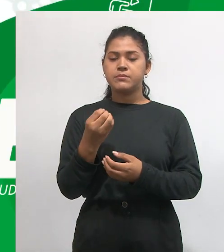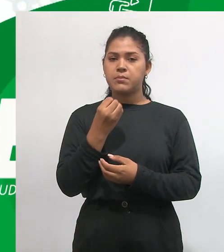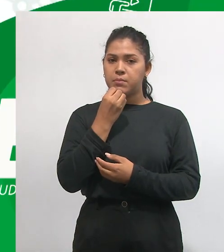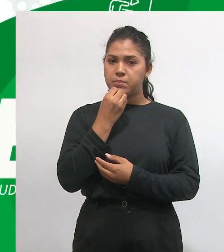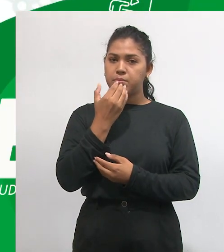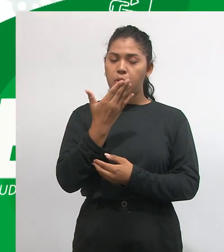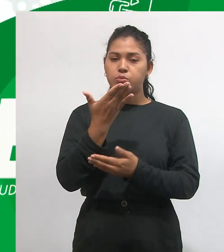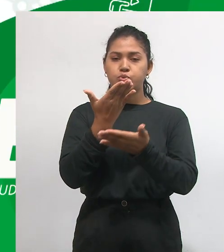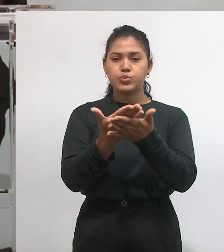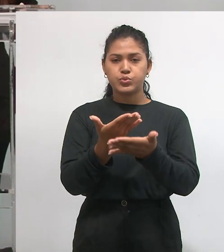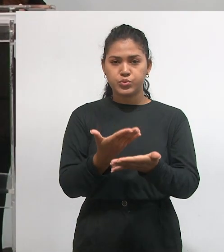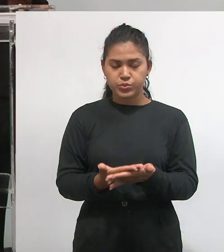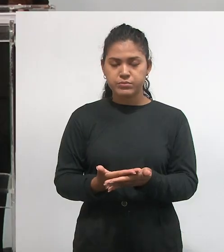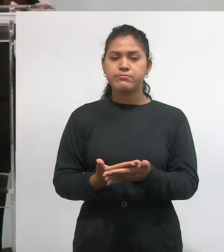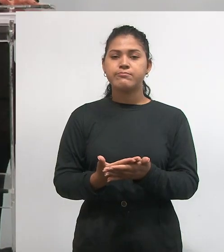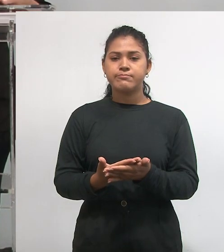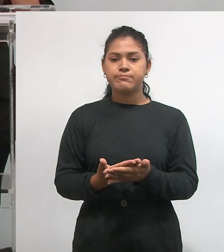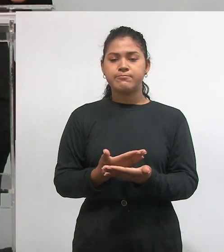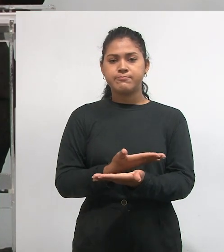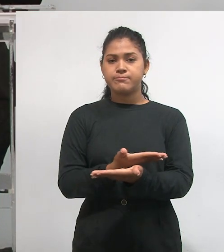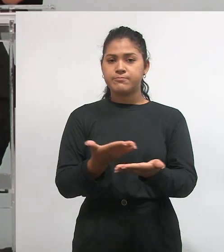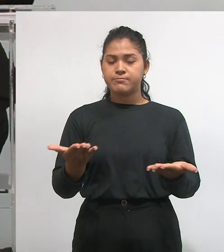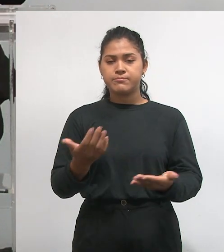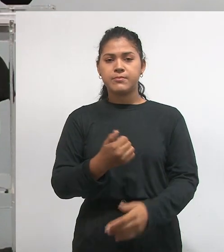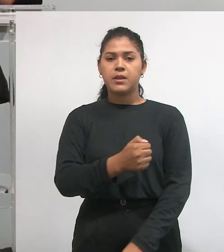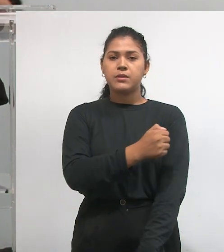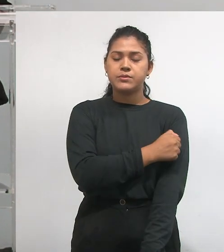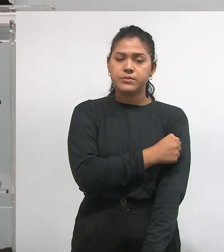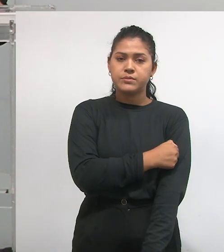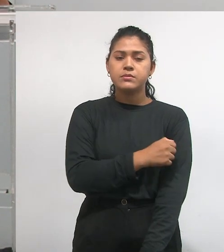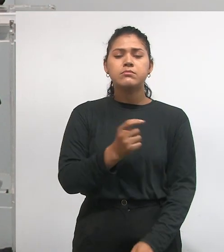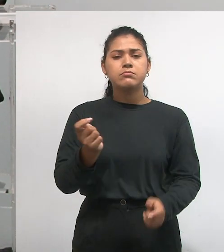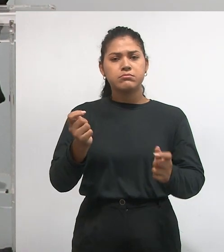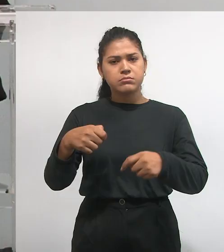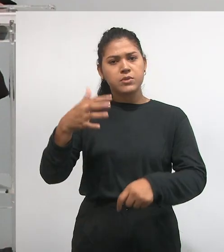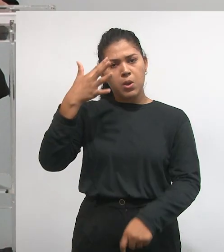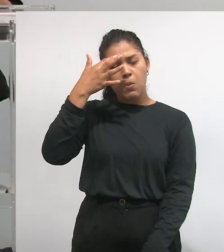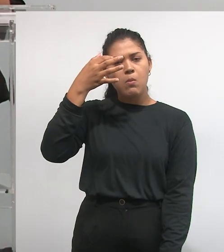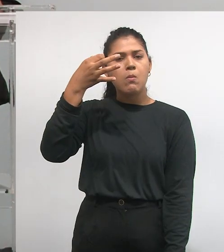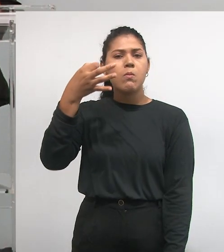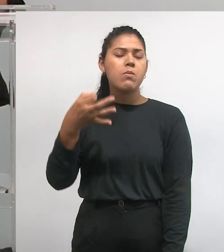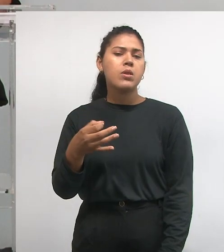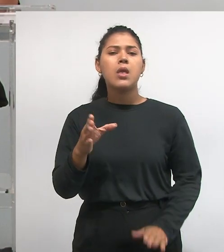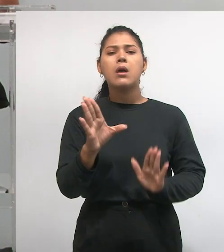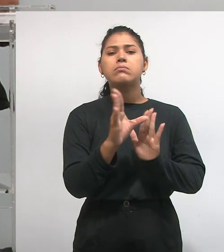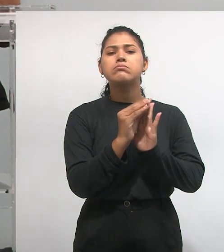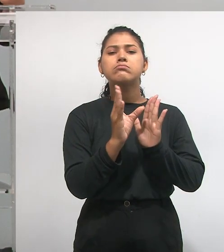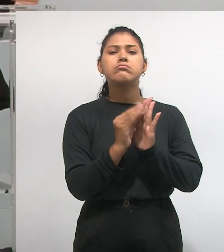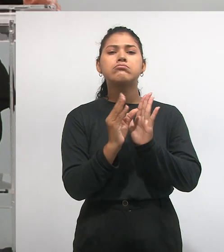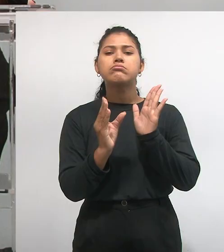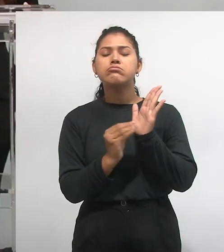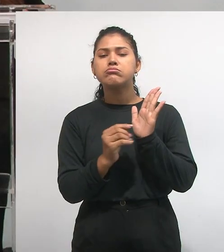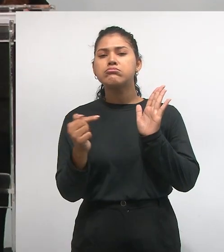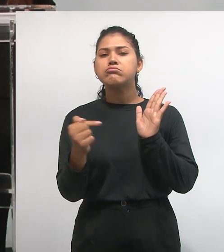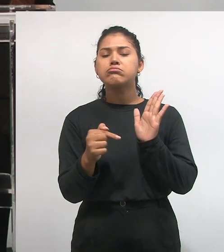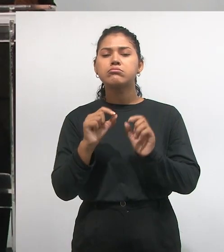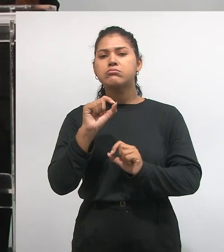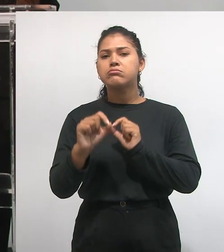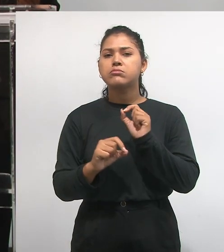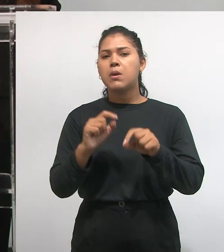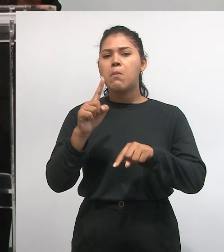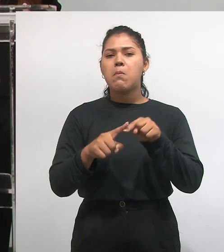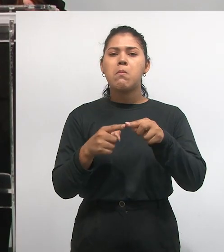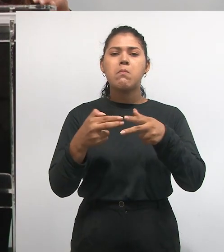vocês, desejo bons estudos para você entender que este conteúdo, ele